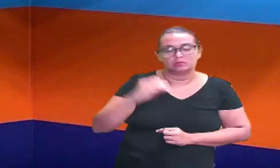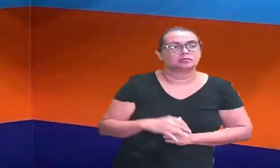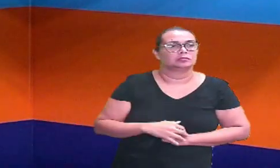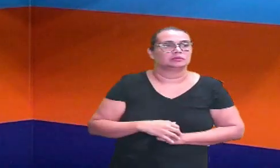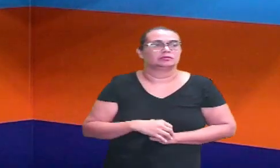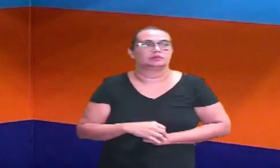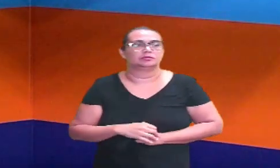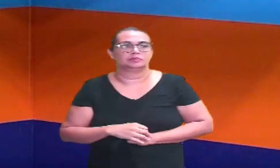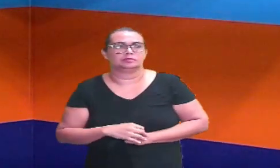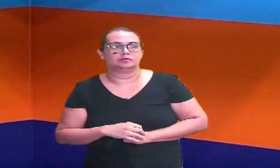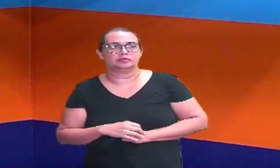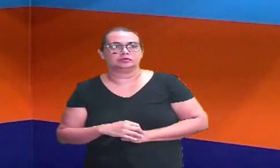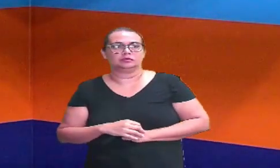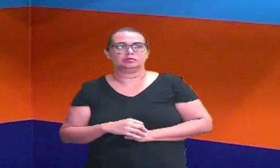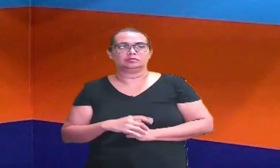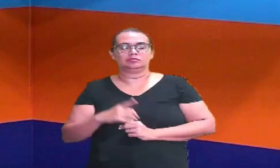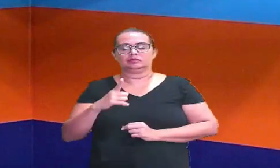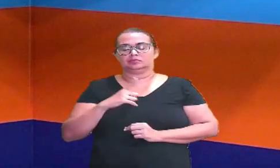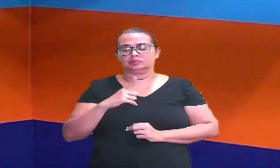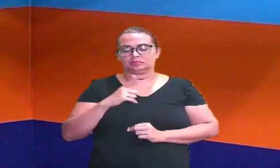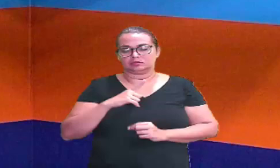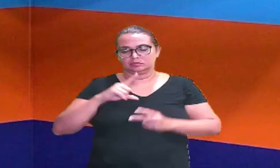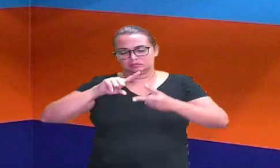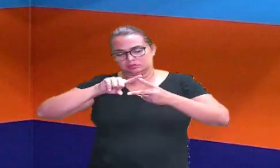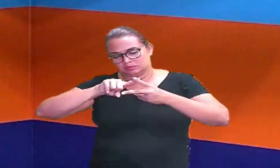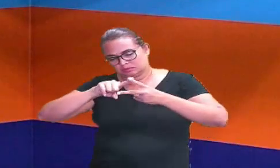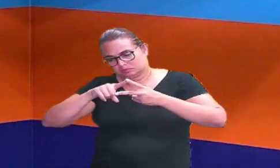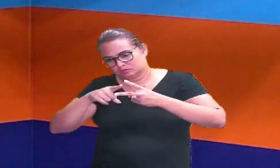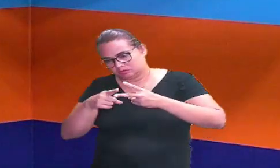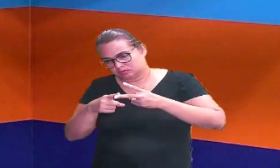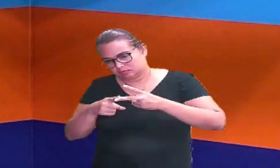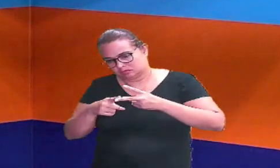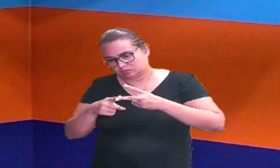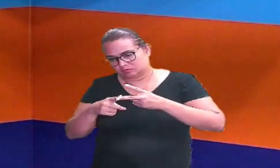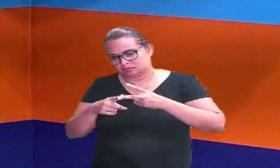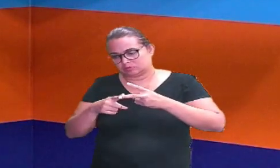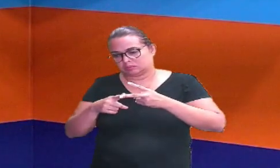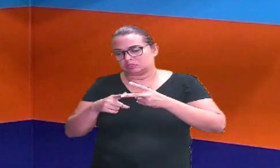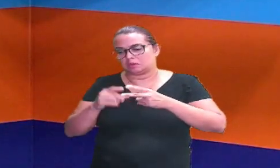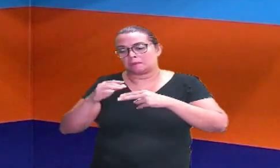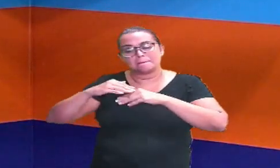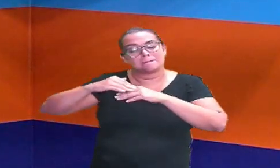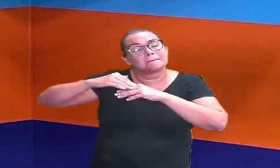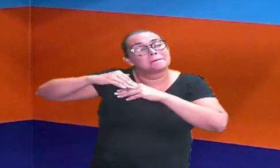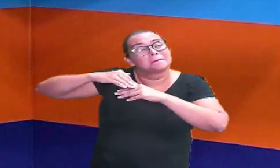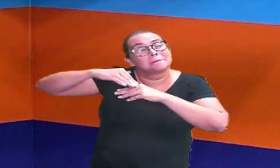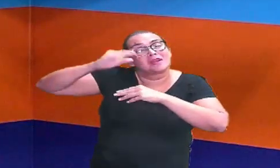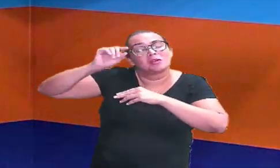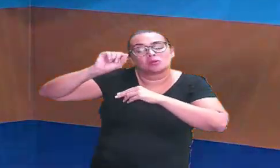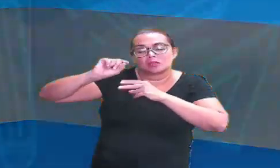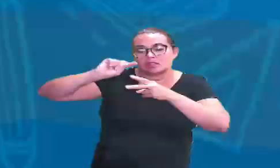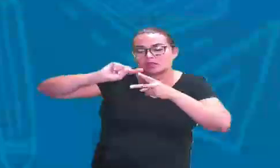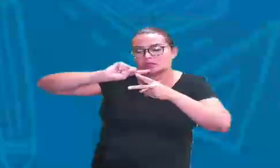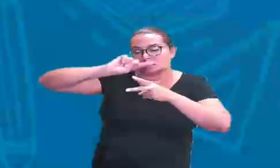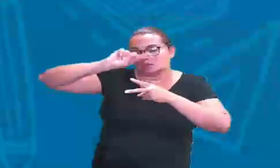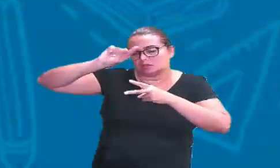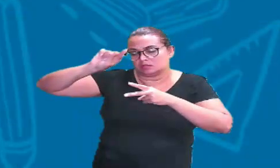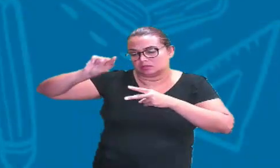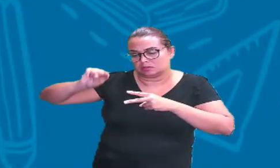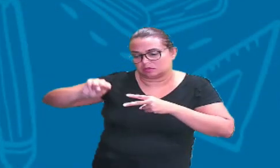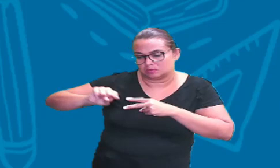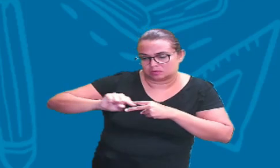o máximo dessa medição é uma volta, ó, formando esse